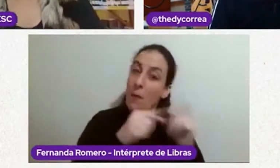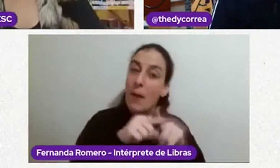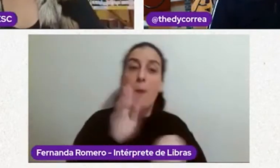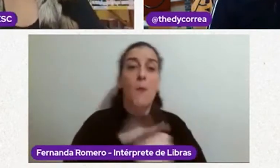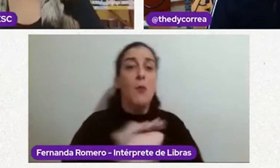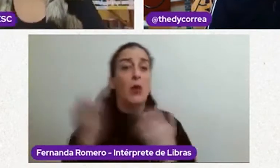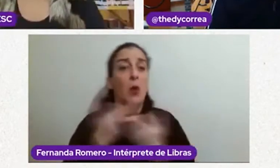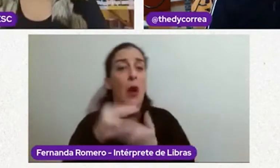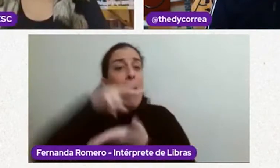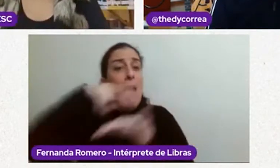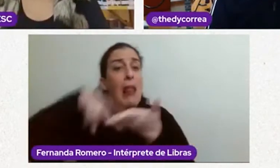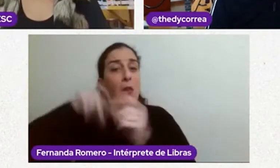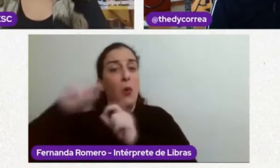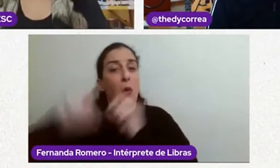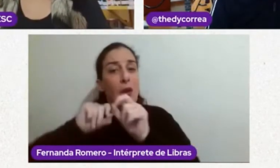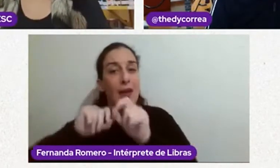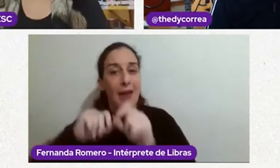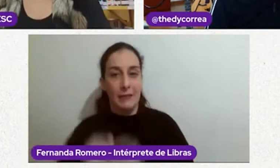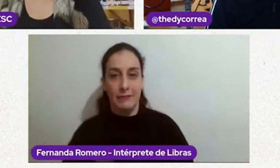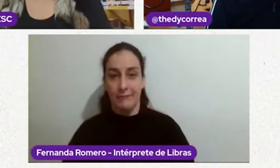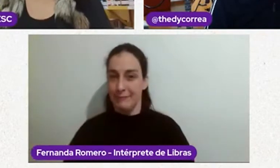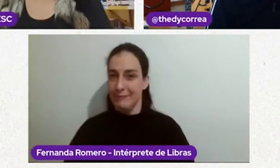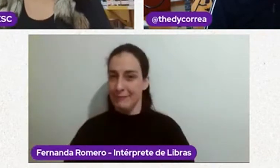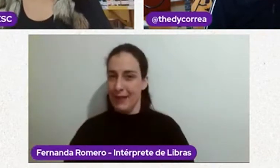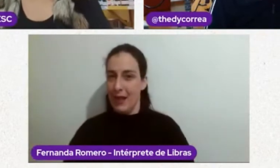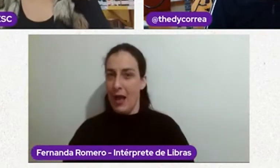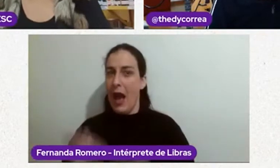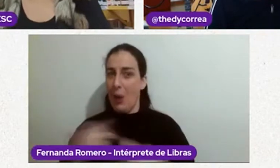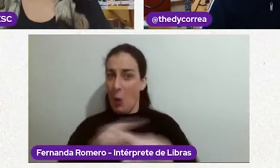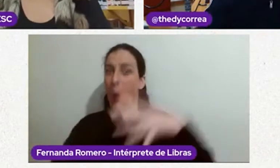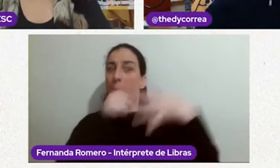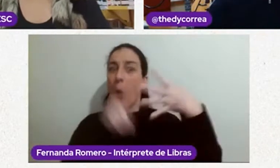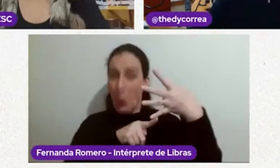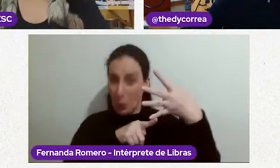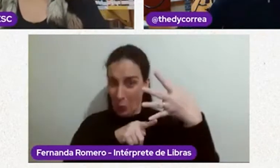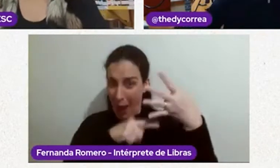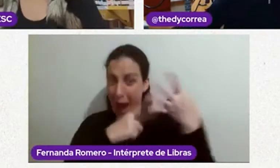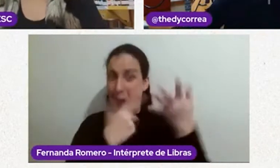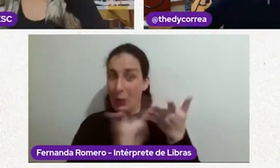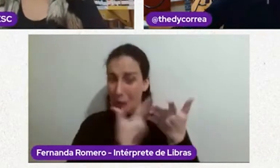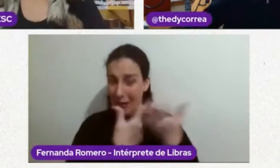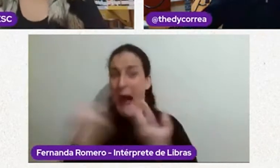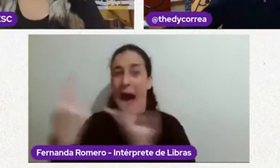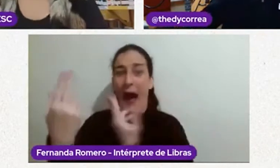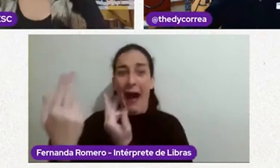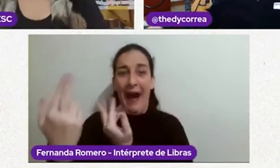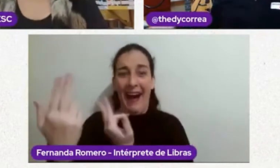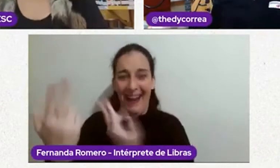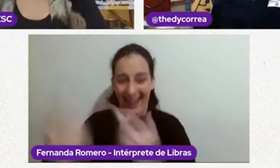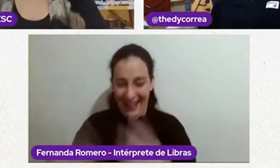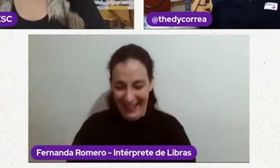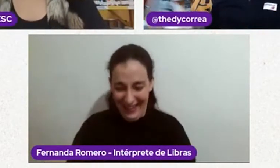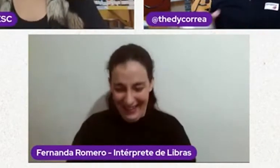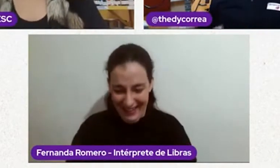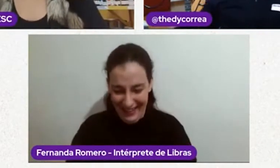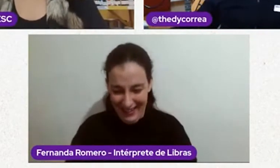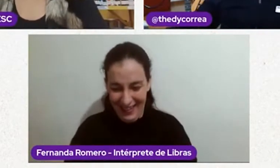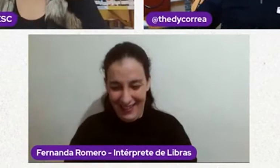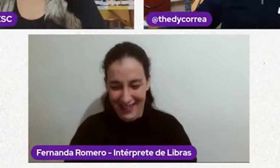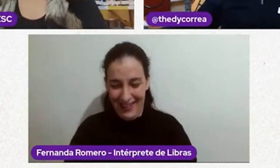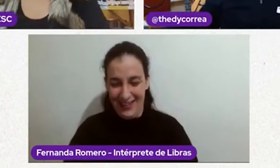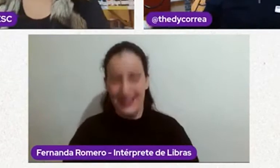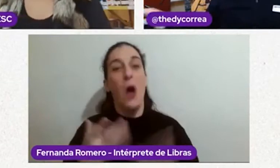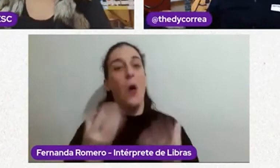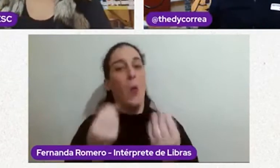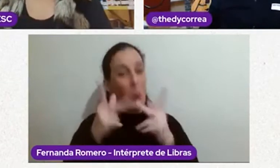momento? Eu estou lendo uns 4 livros ao mesmo tempo. Eu também sou assim. Muita gente que deve estar assistindo